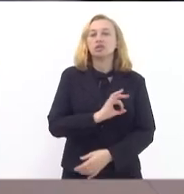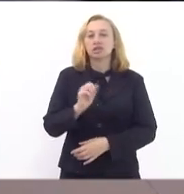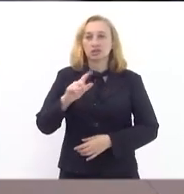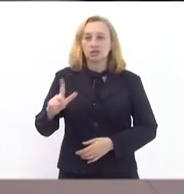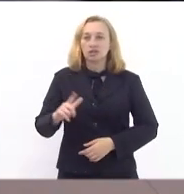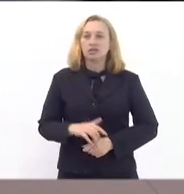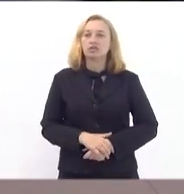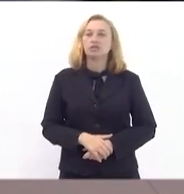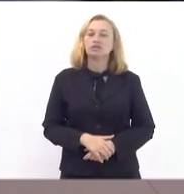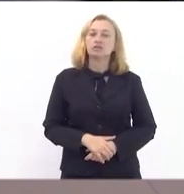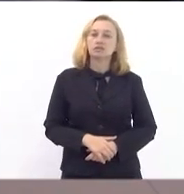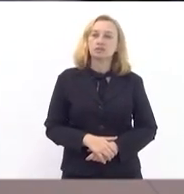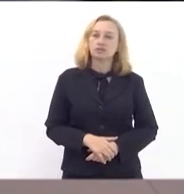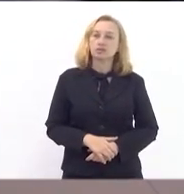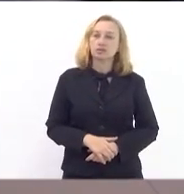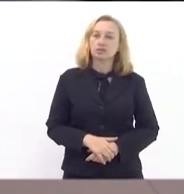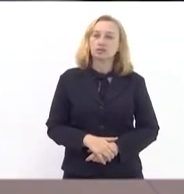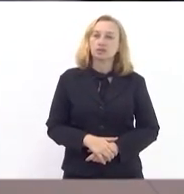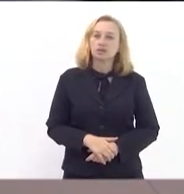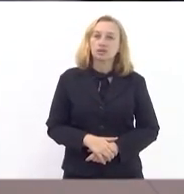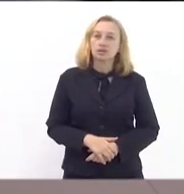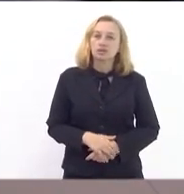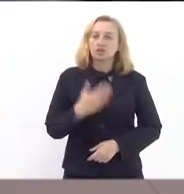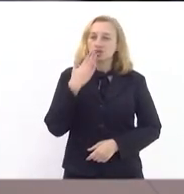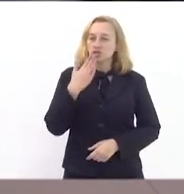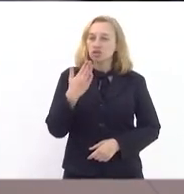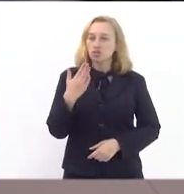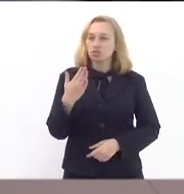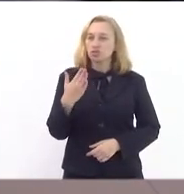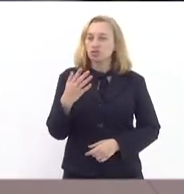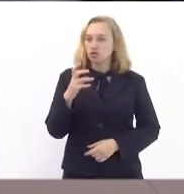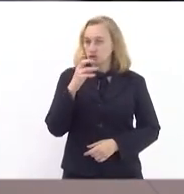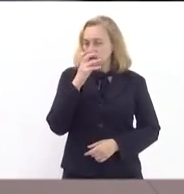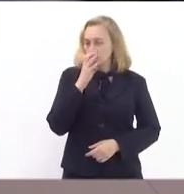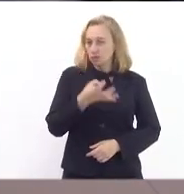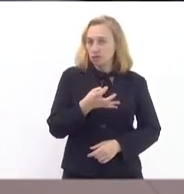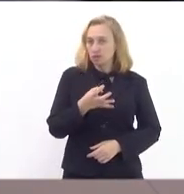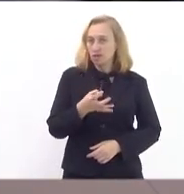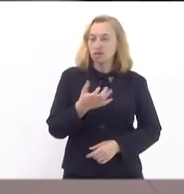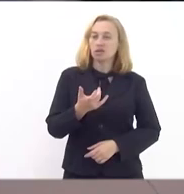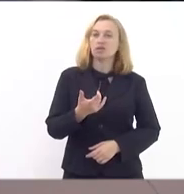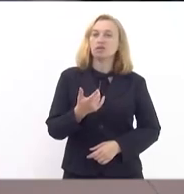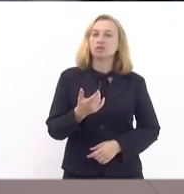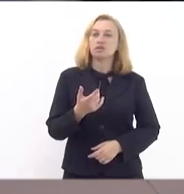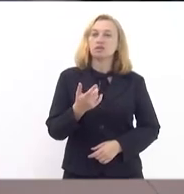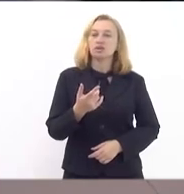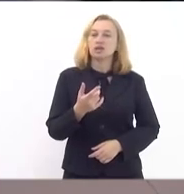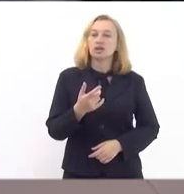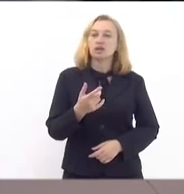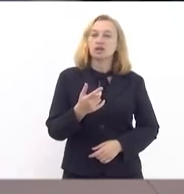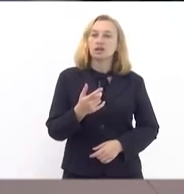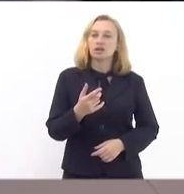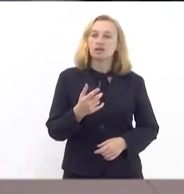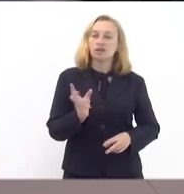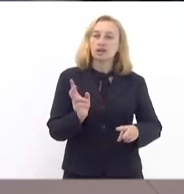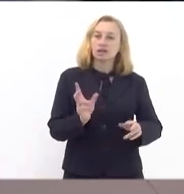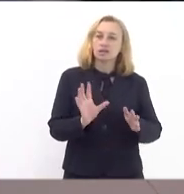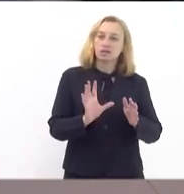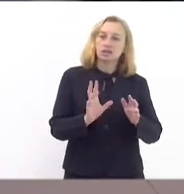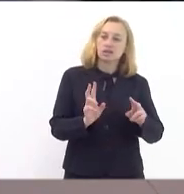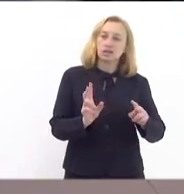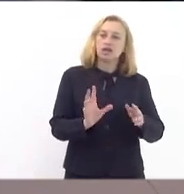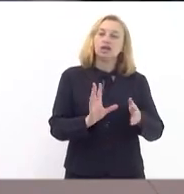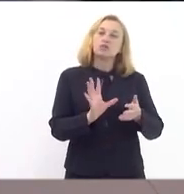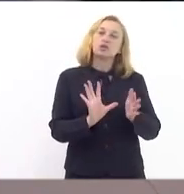civil e quando chega esse tipo de ocorrência esse conduzido a gente pode tanto pelo furto tanto que eu